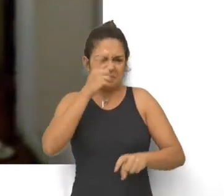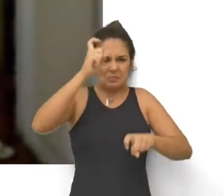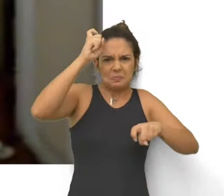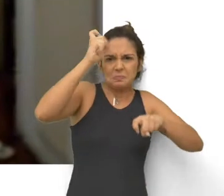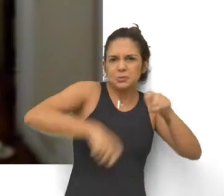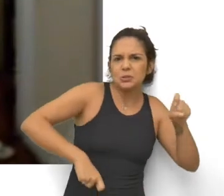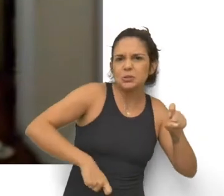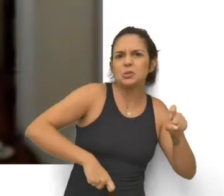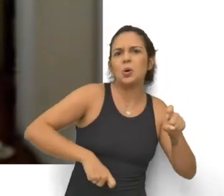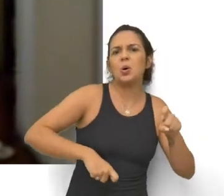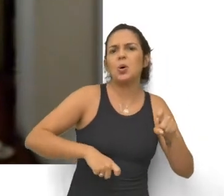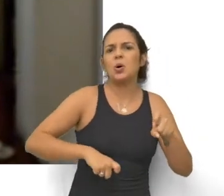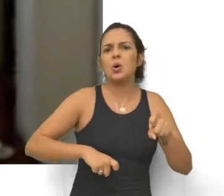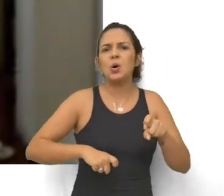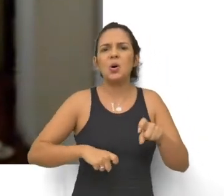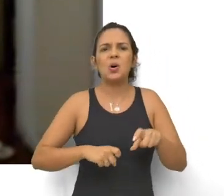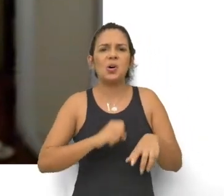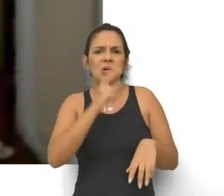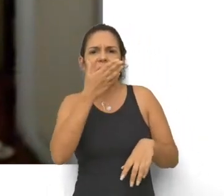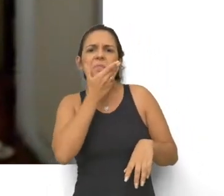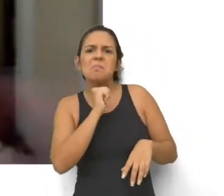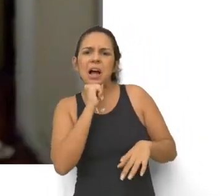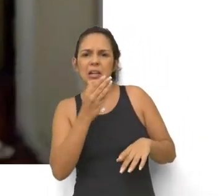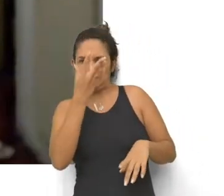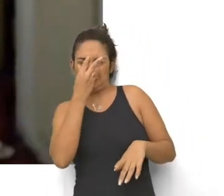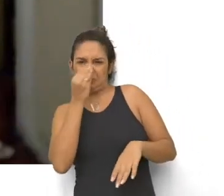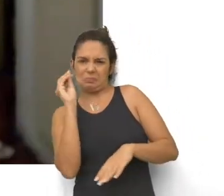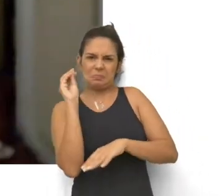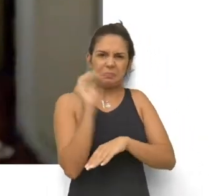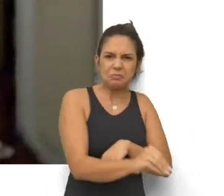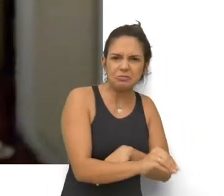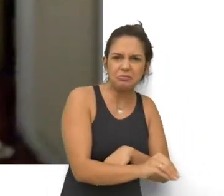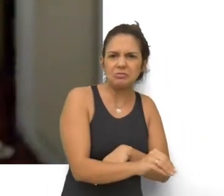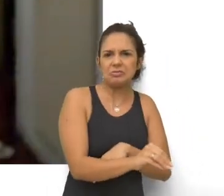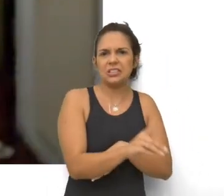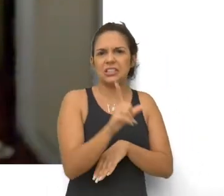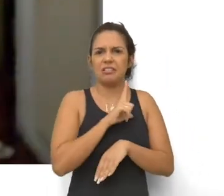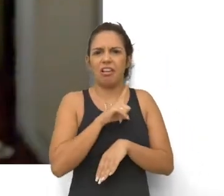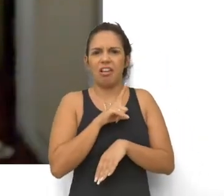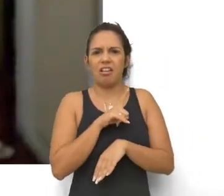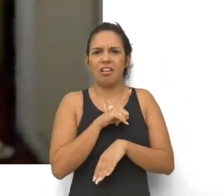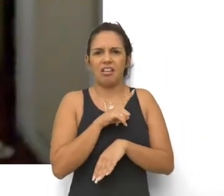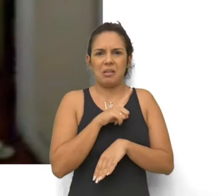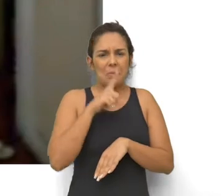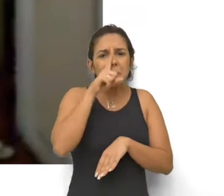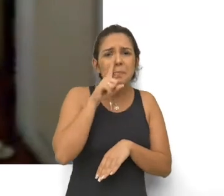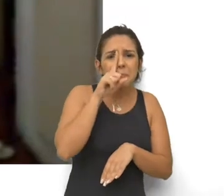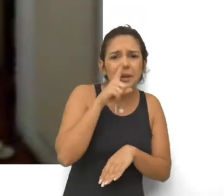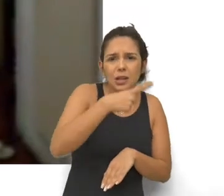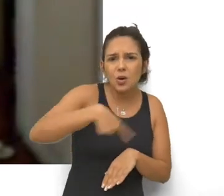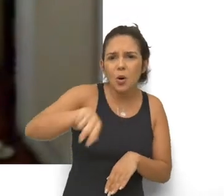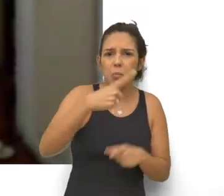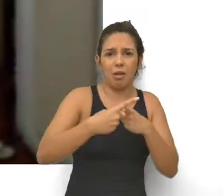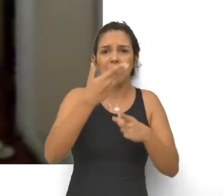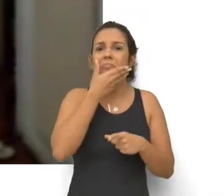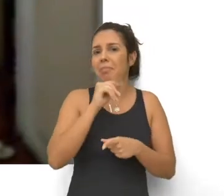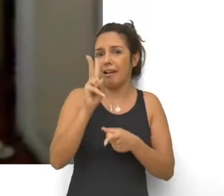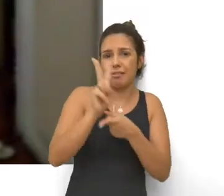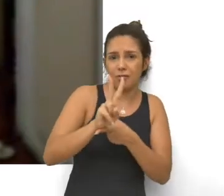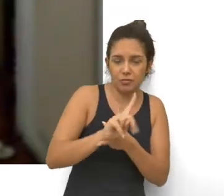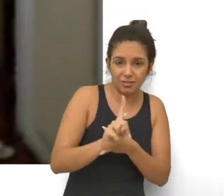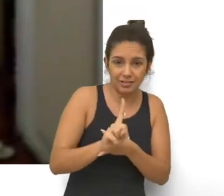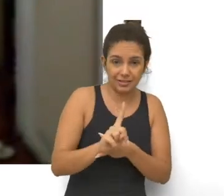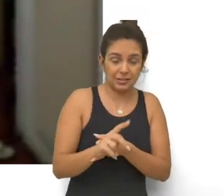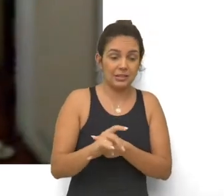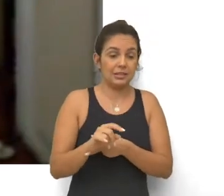meio por conta própria e os filhos sofreram, passaram por situações arriscadas porque os pais não estavam olhando. Nem todo